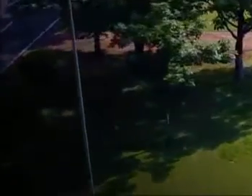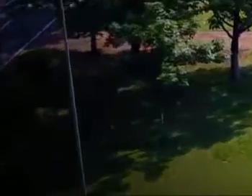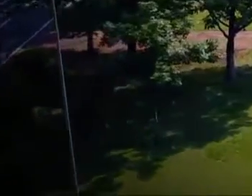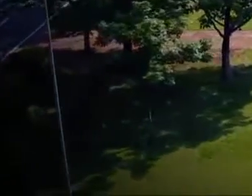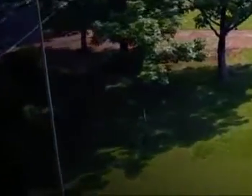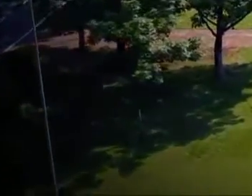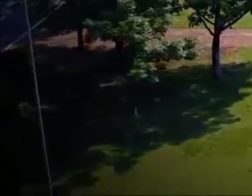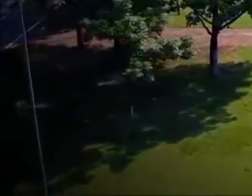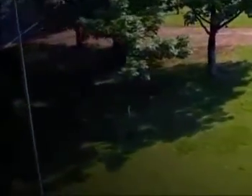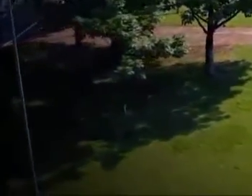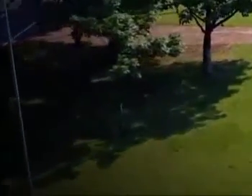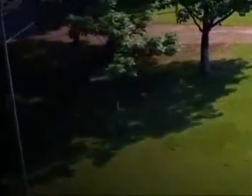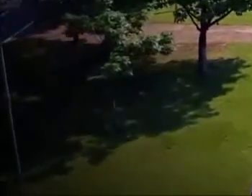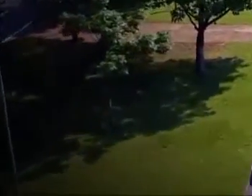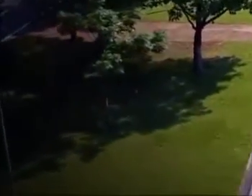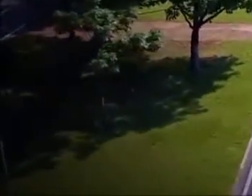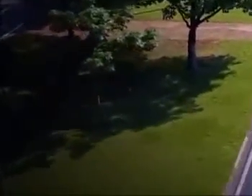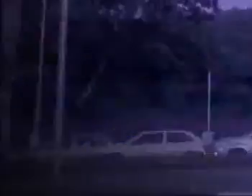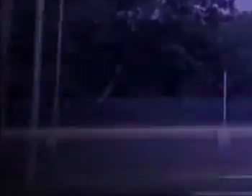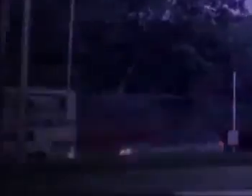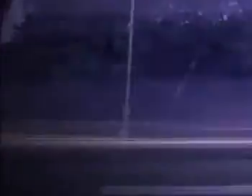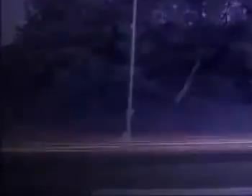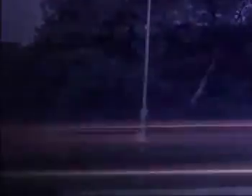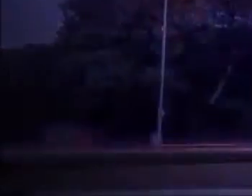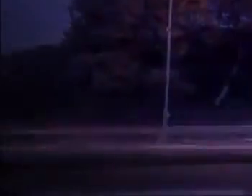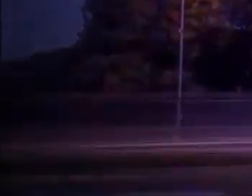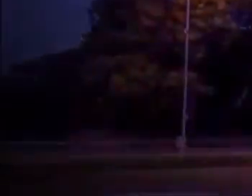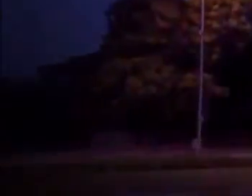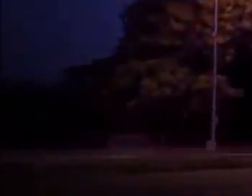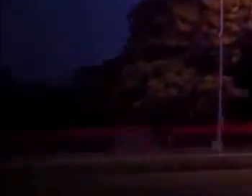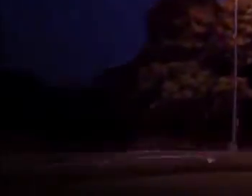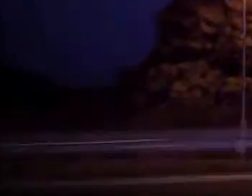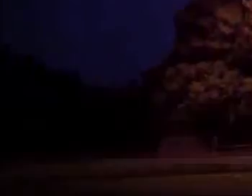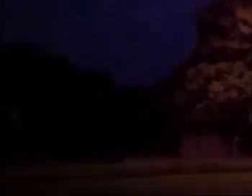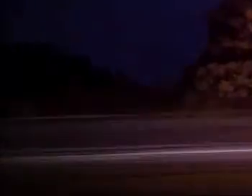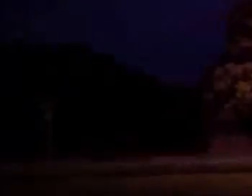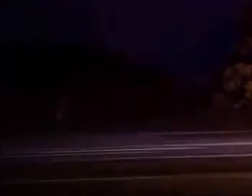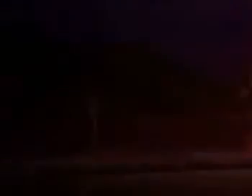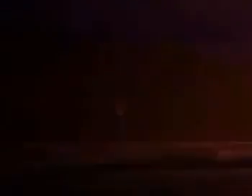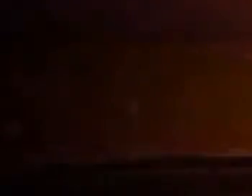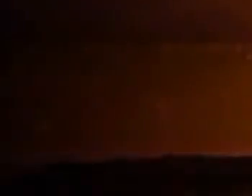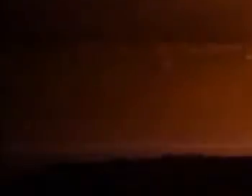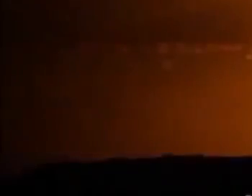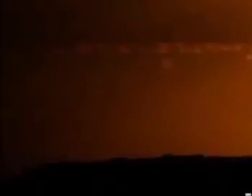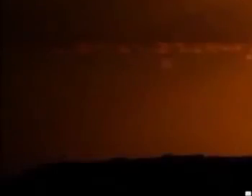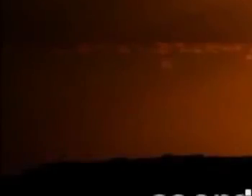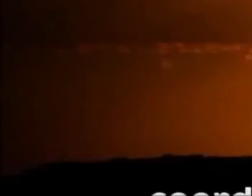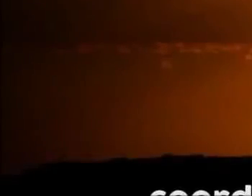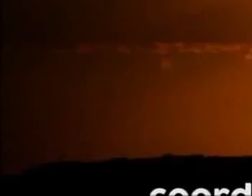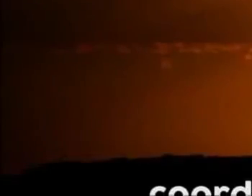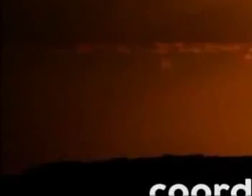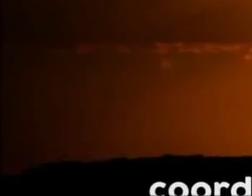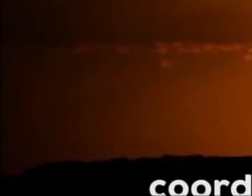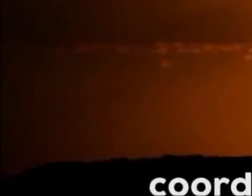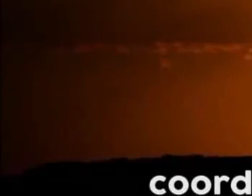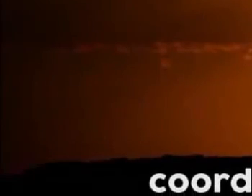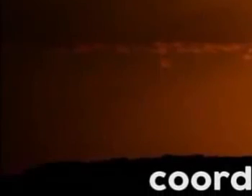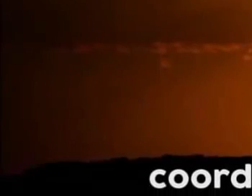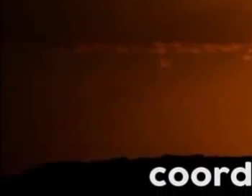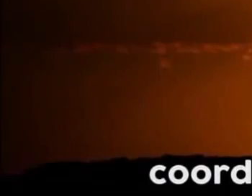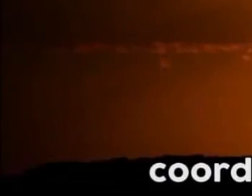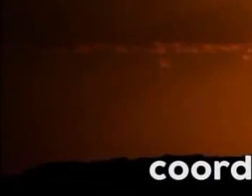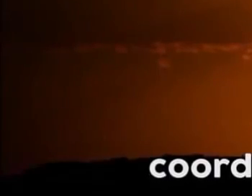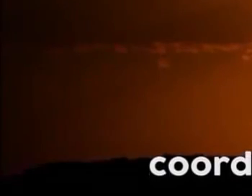sol profundo fulguras do Brasil florão da América iluminado ao sol do